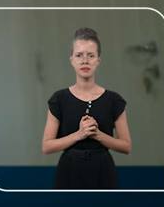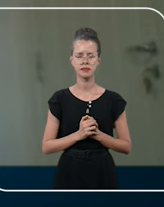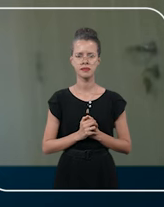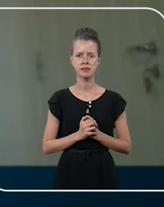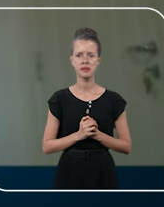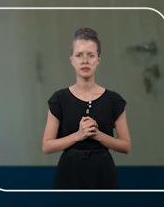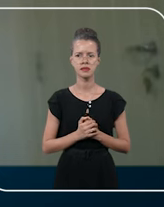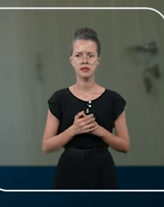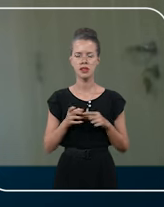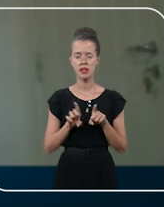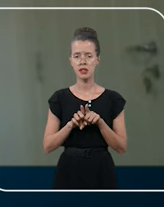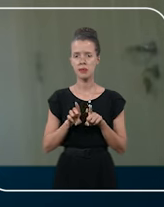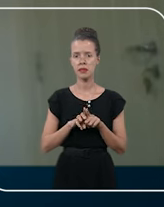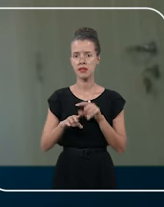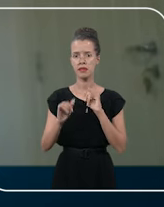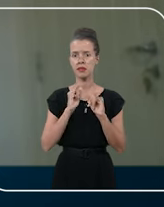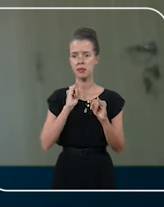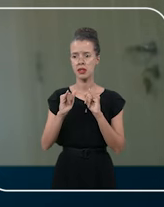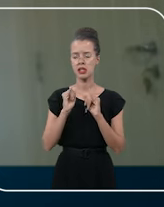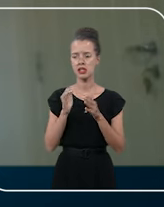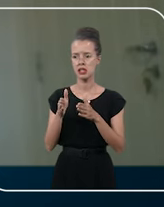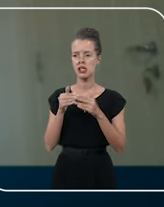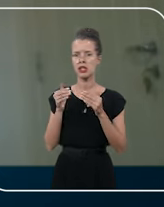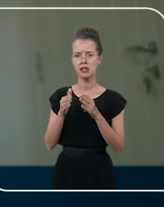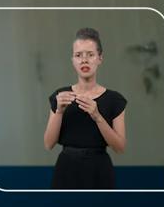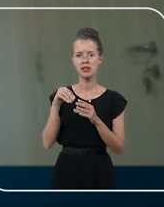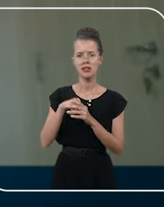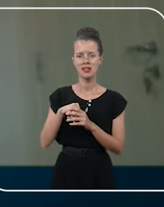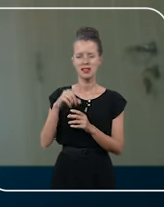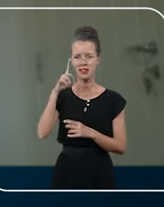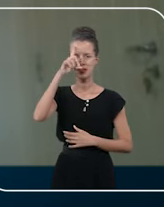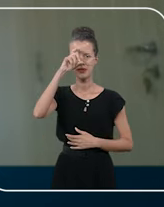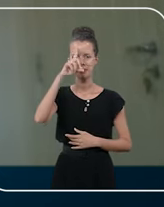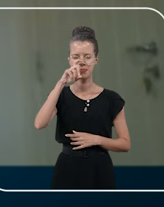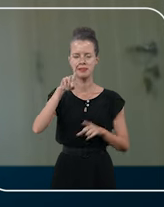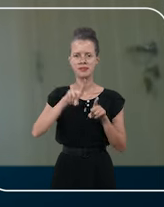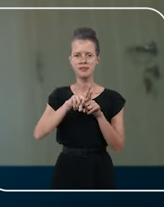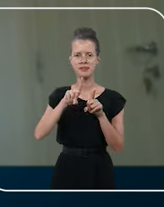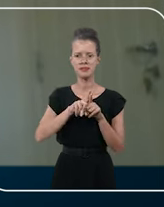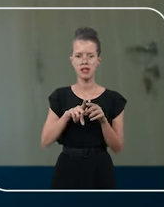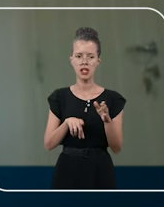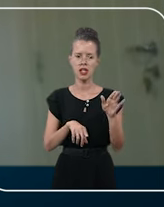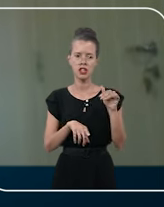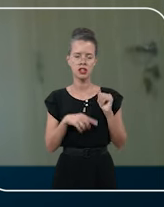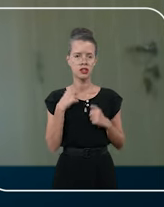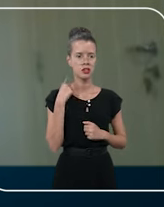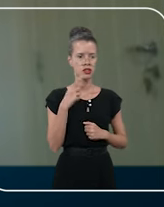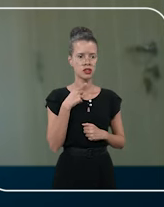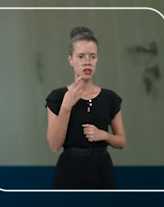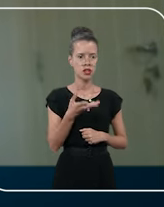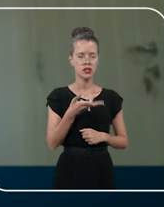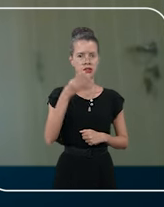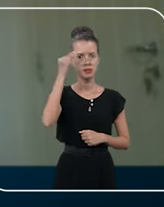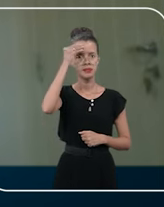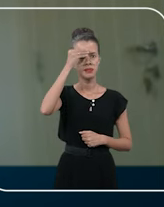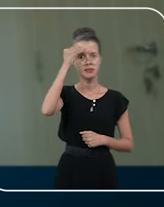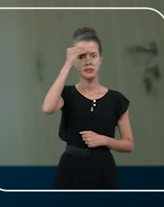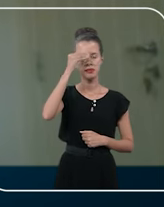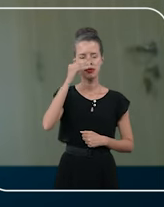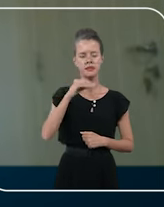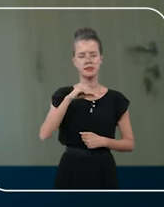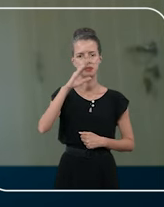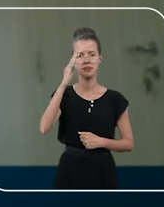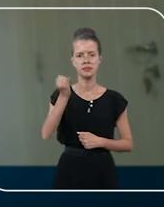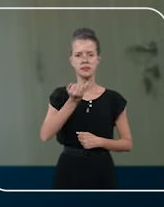hospital e buscar informações também, com um advogado especialista seria o primeiro passo, né? Entender o que